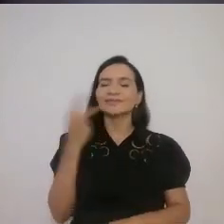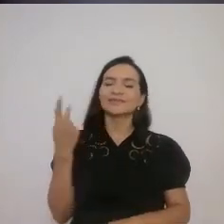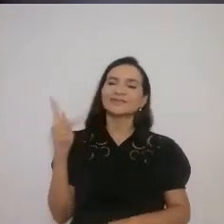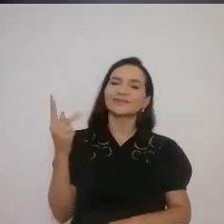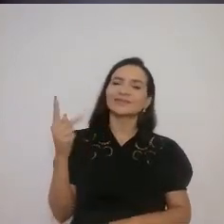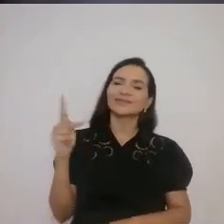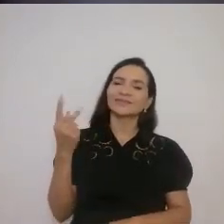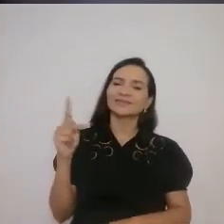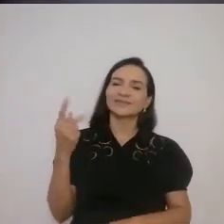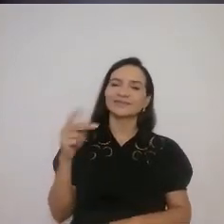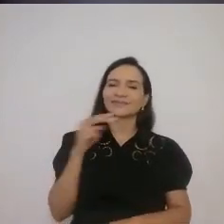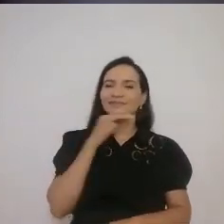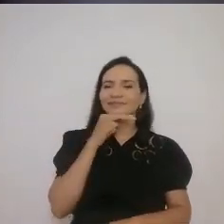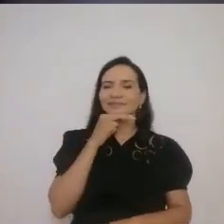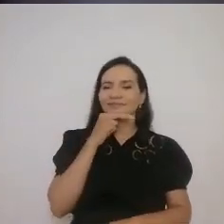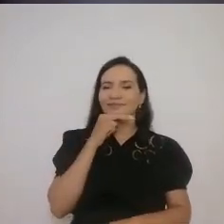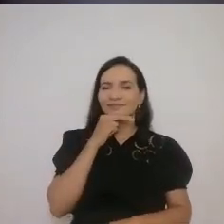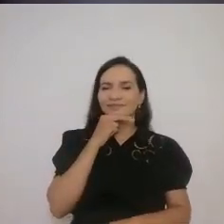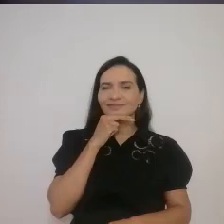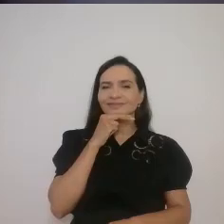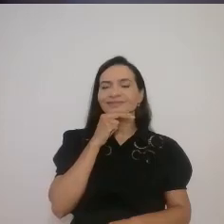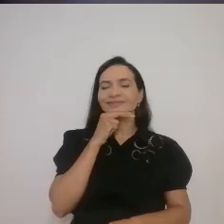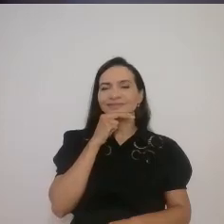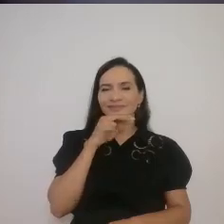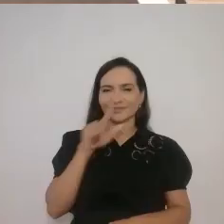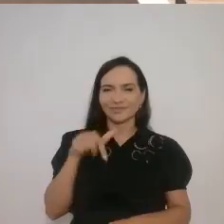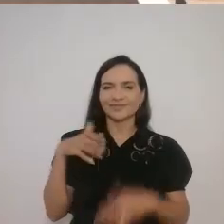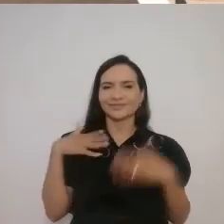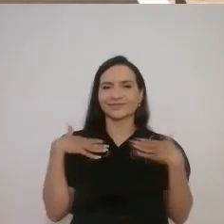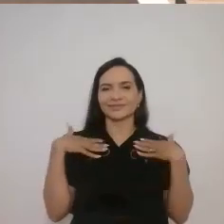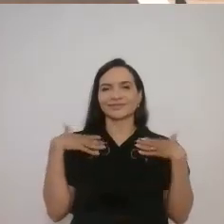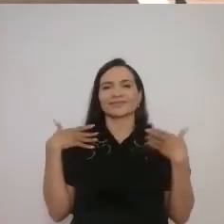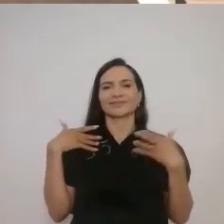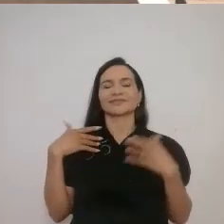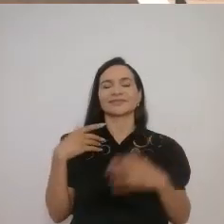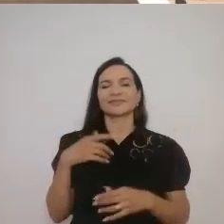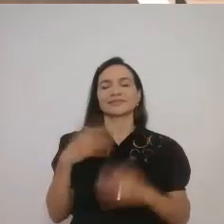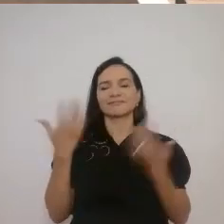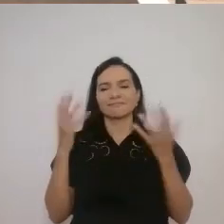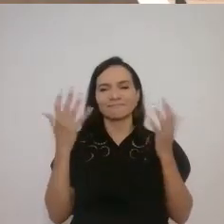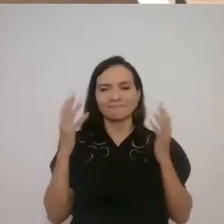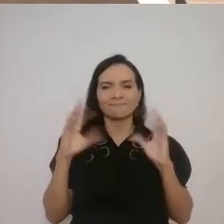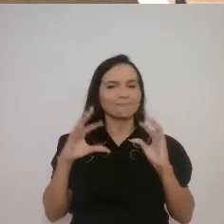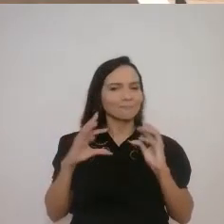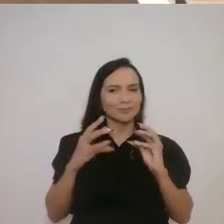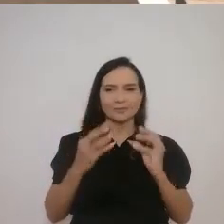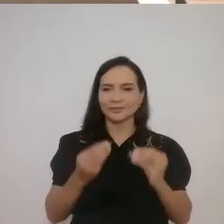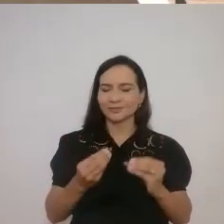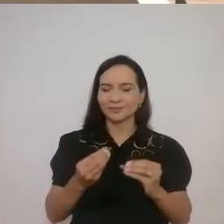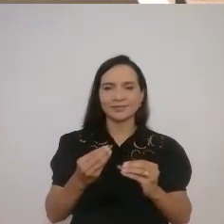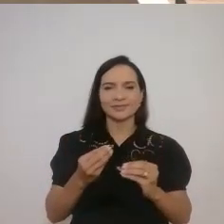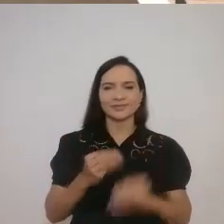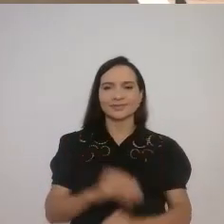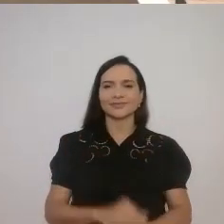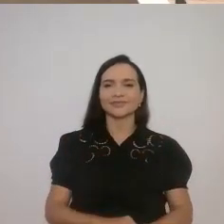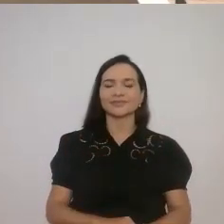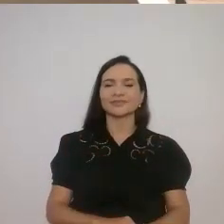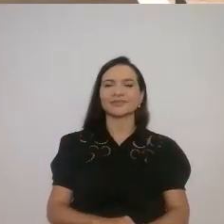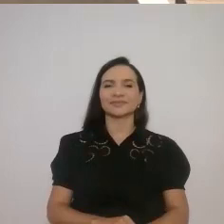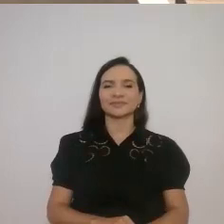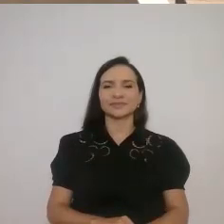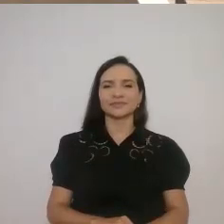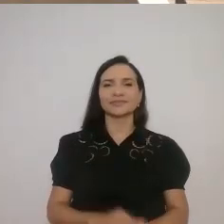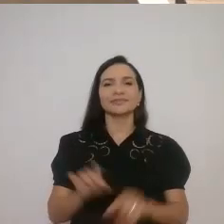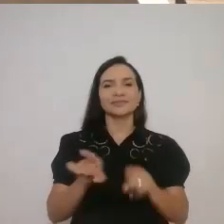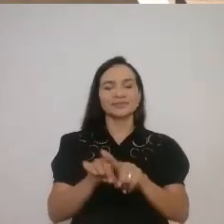momento. Obrigado. E vai ser muito prazeroso, parabéns. Sem dúvida. Parabéns aqui para tudo que é. Realmente. E gostaria